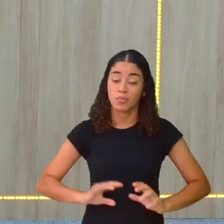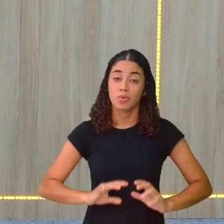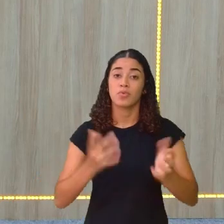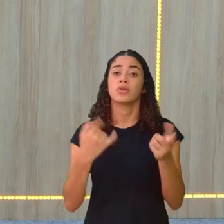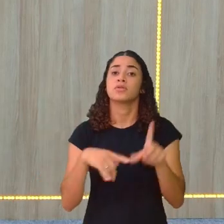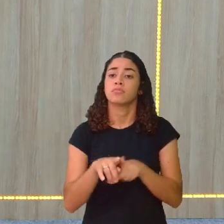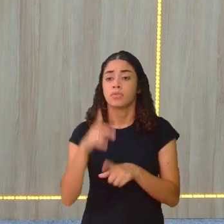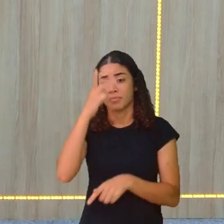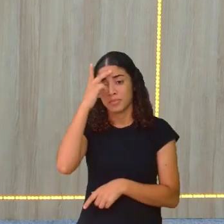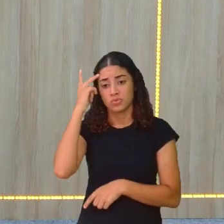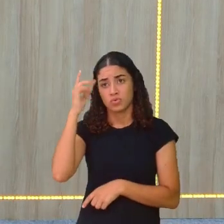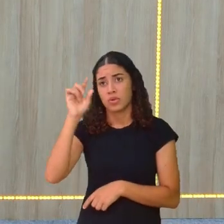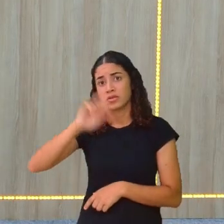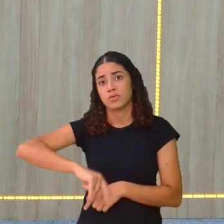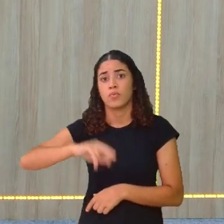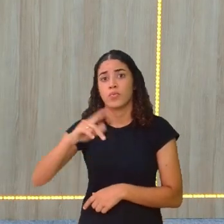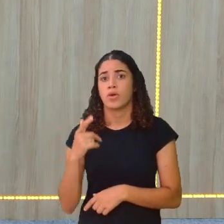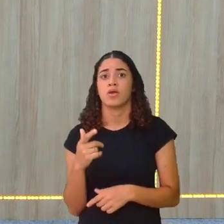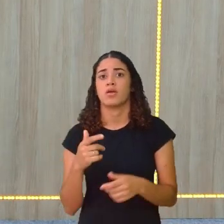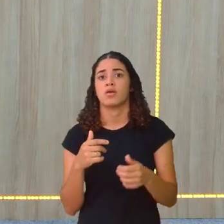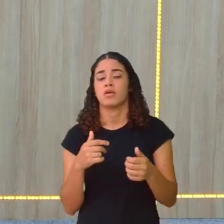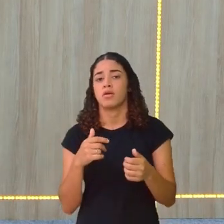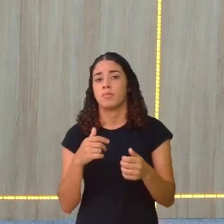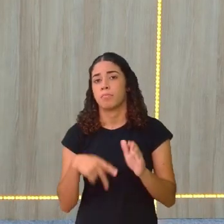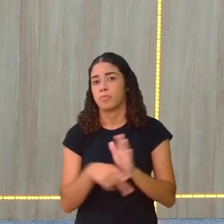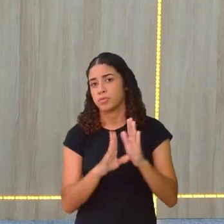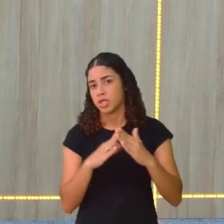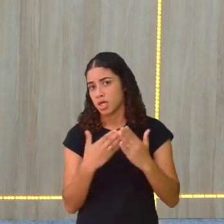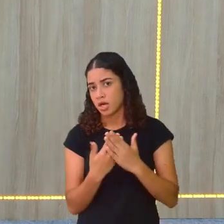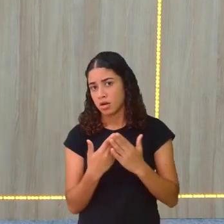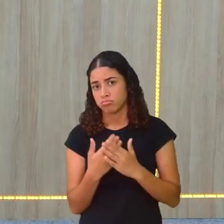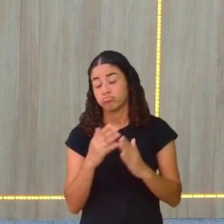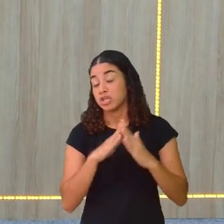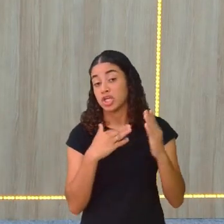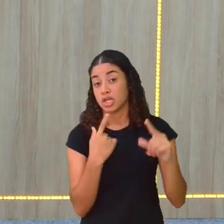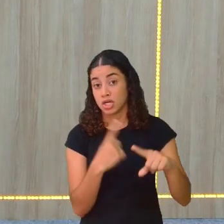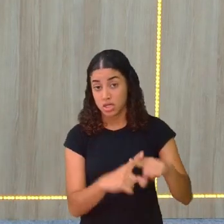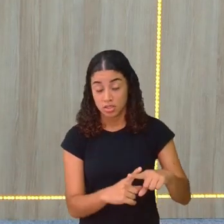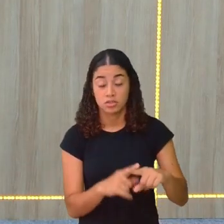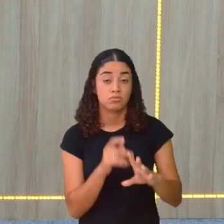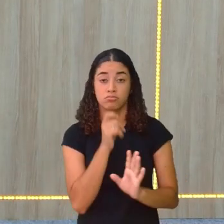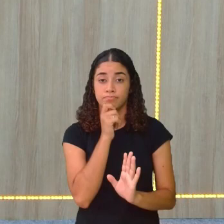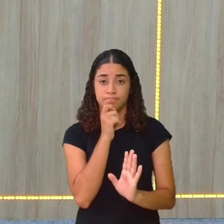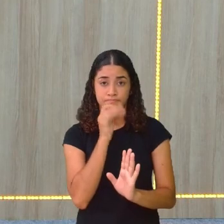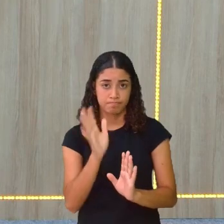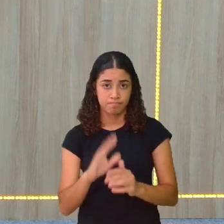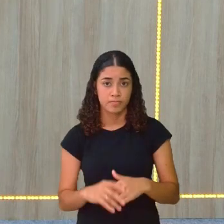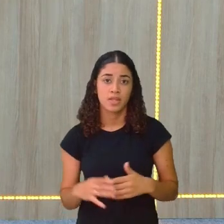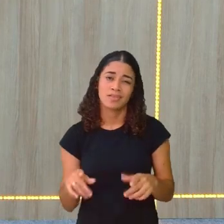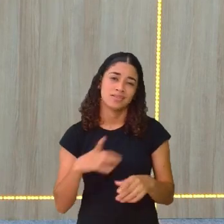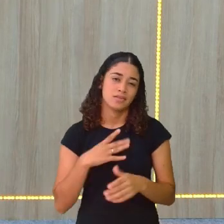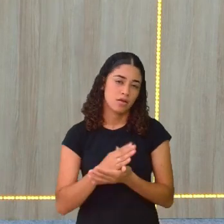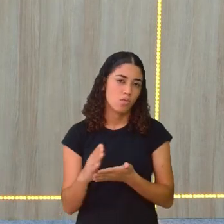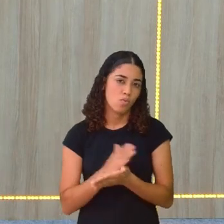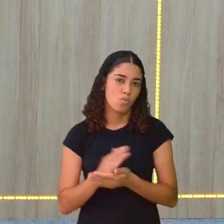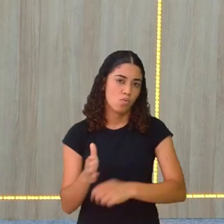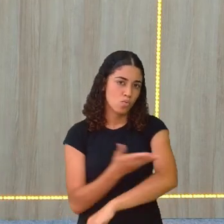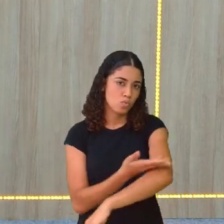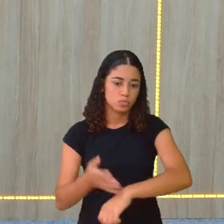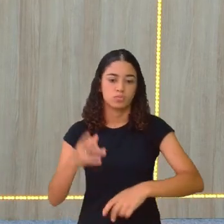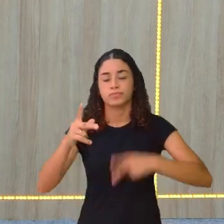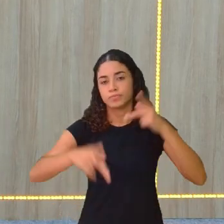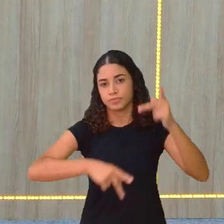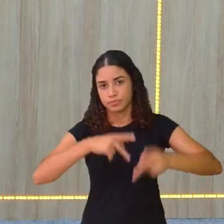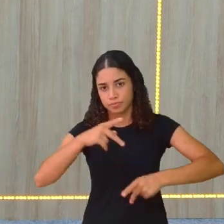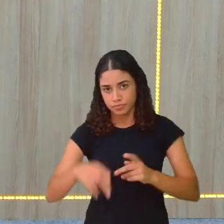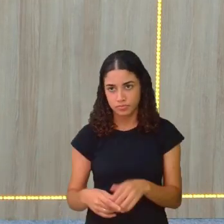não cristãos, né? Assim, né? Onde a gente tem alguns dos costumes populares, né? Sendo aí